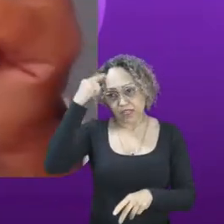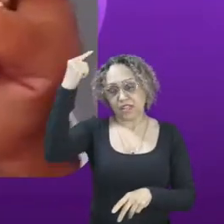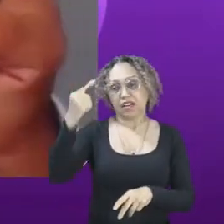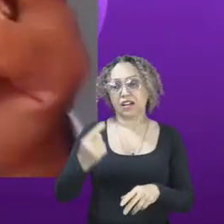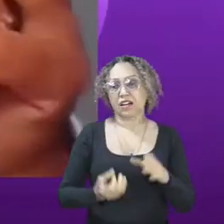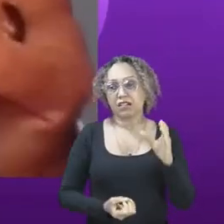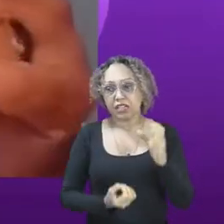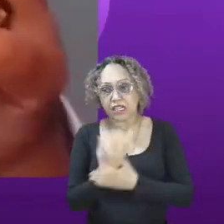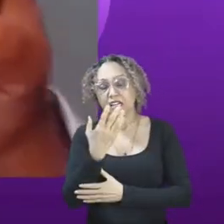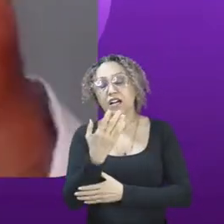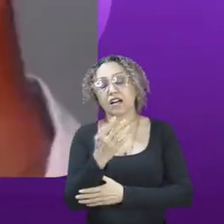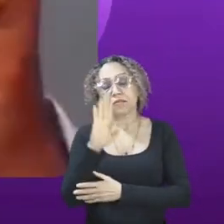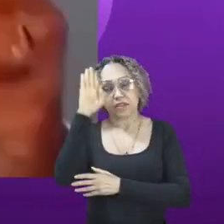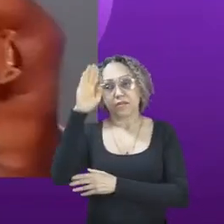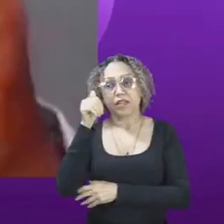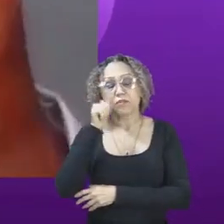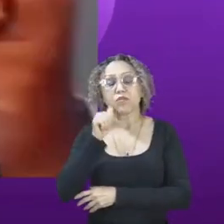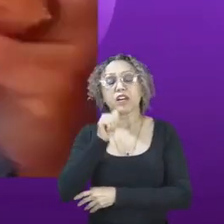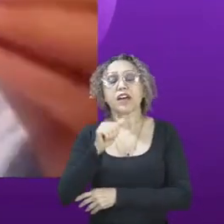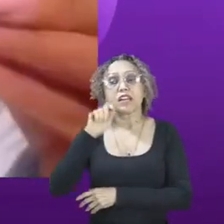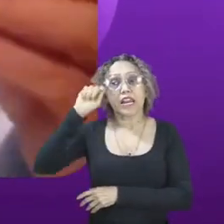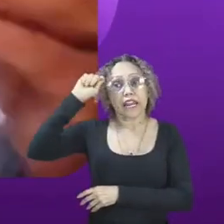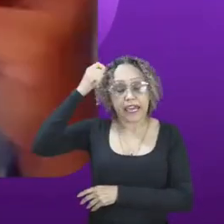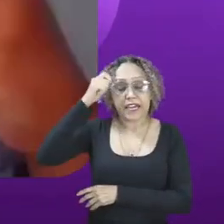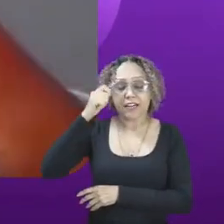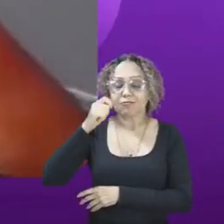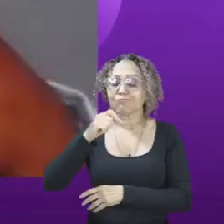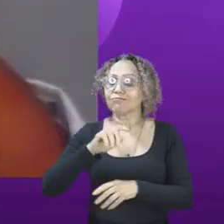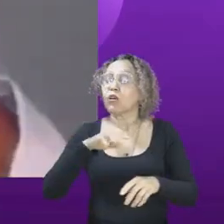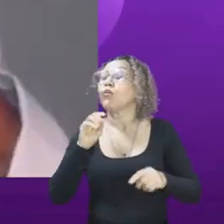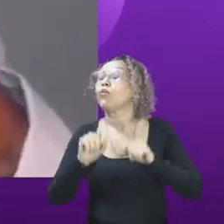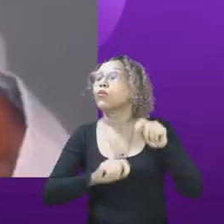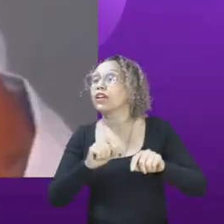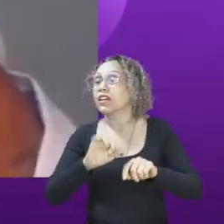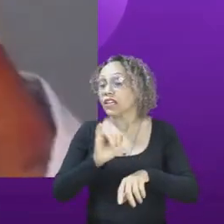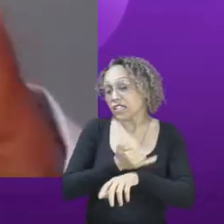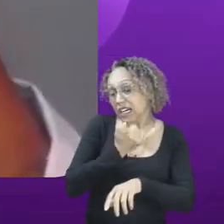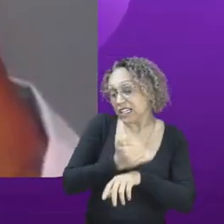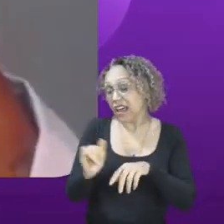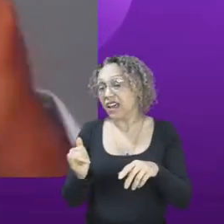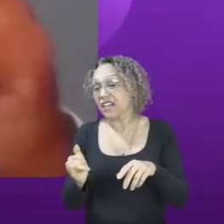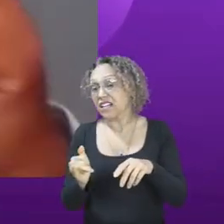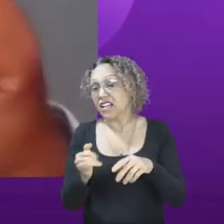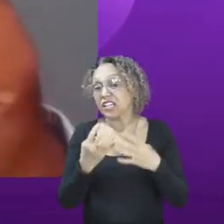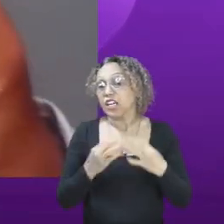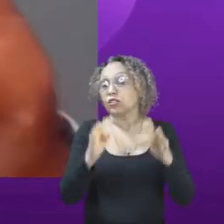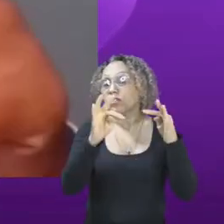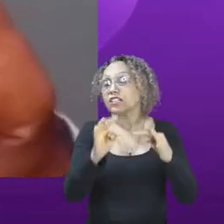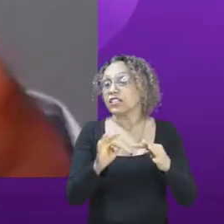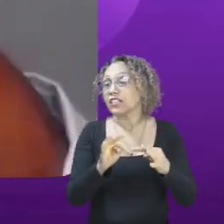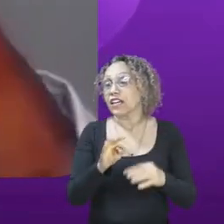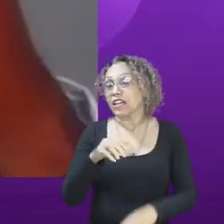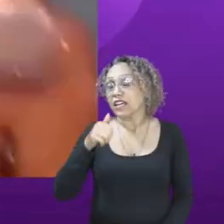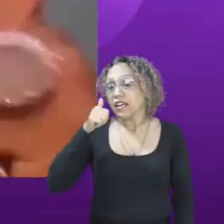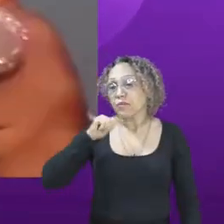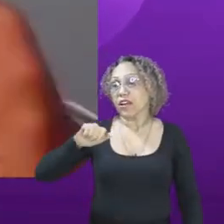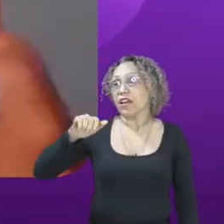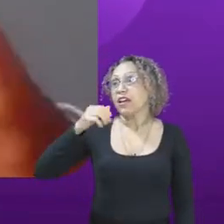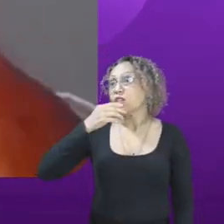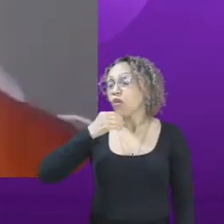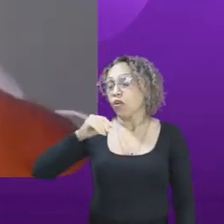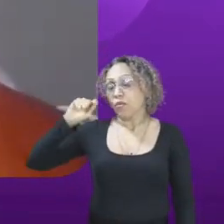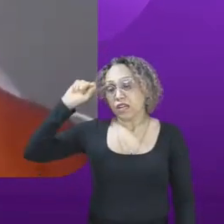em particular, que nos fez viver até aqui, né? E aí a gente pensar aí também, quando a gente está